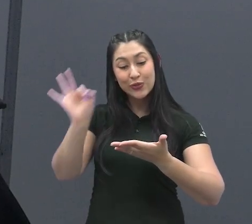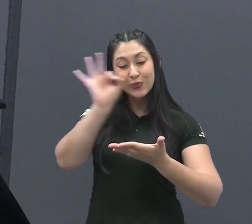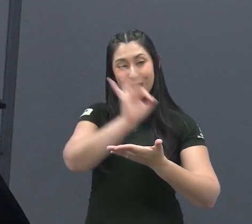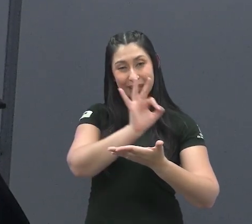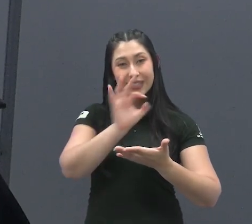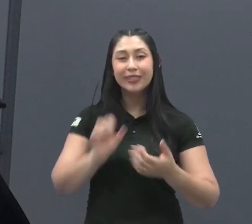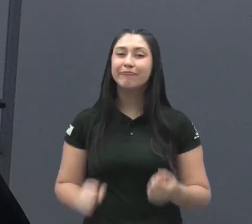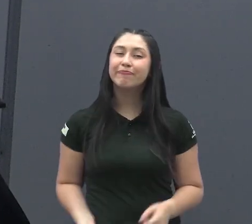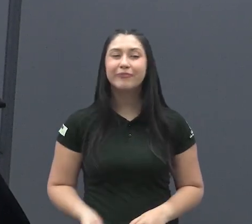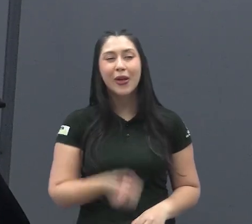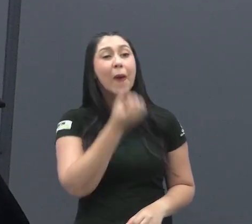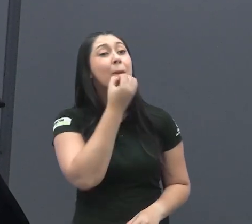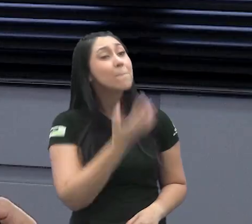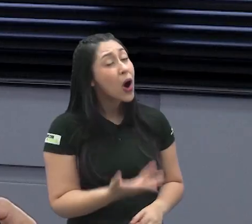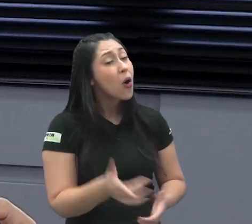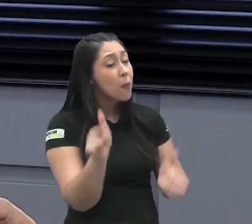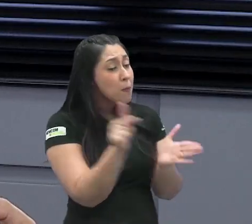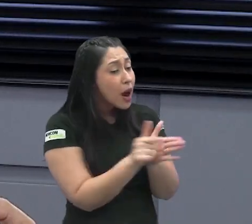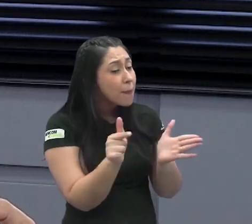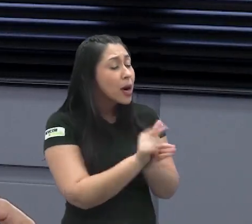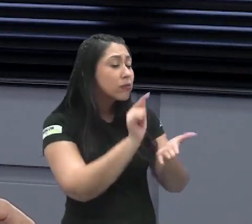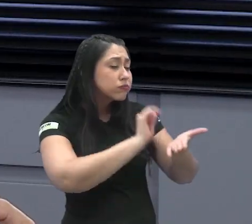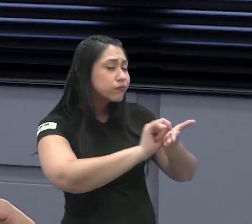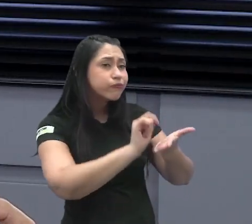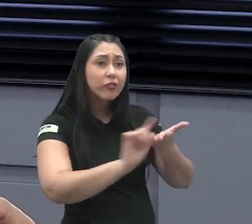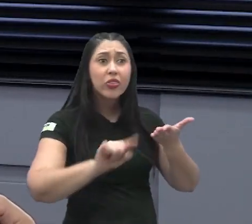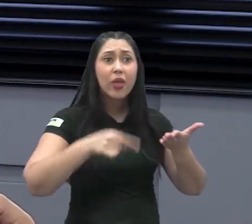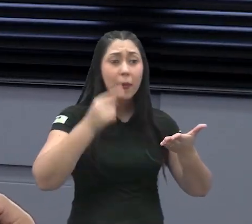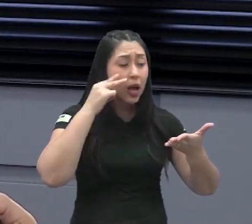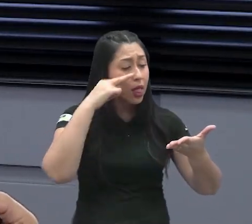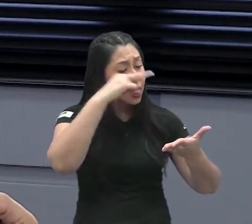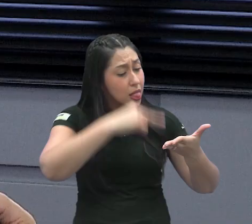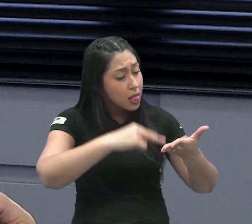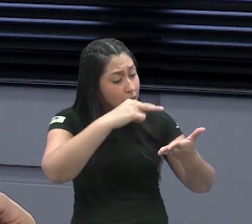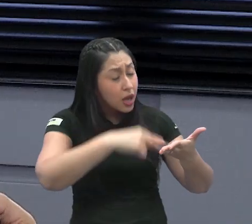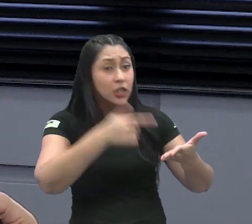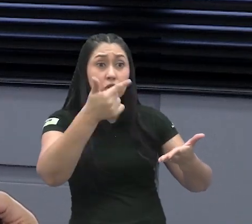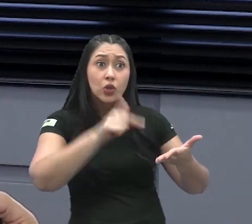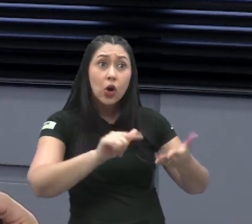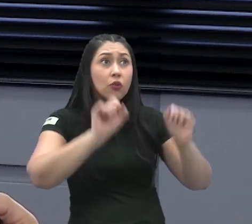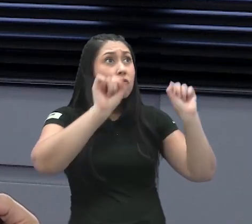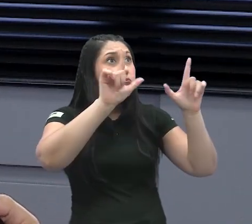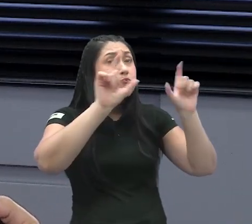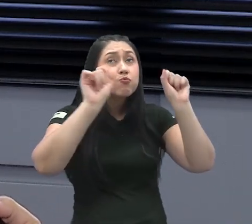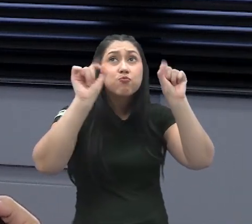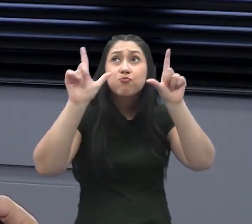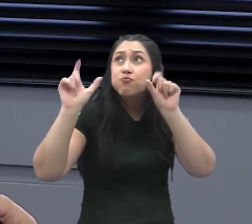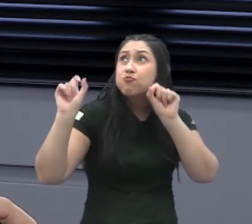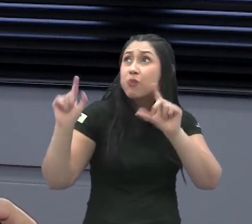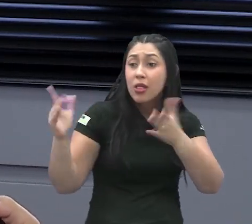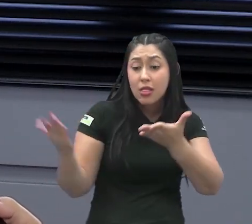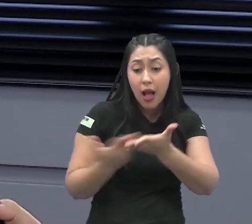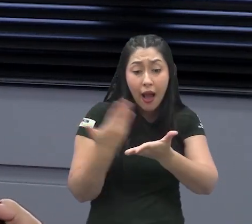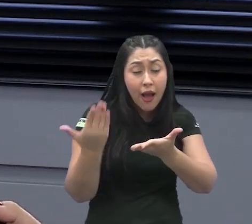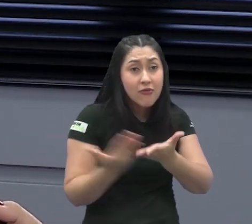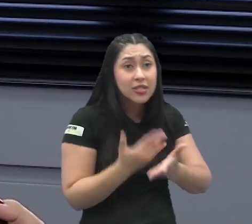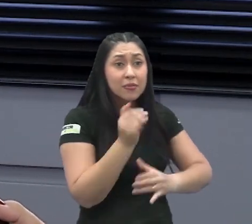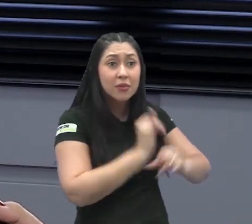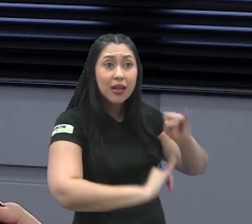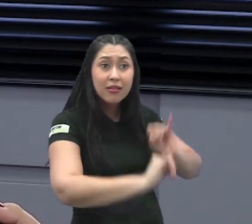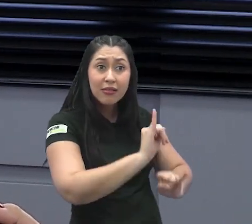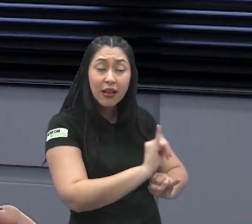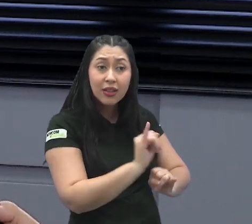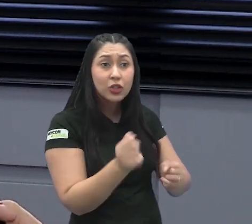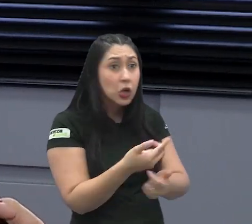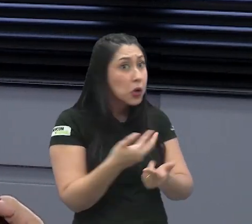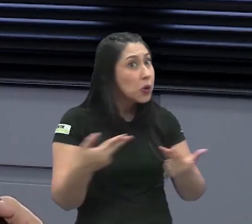de acompanhar o progresso. É muito bom colocar isso no papel, revisitar, olhar também imagens, né, em revistas,